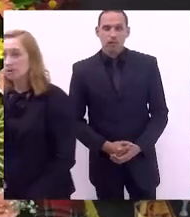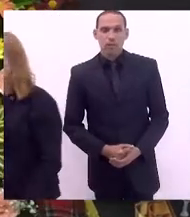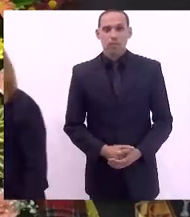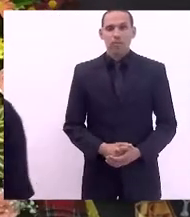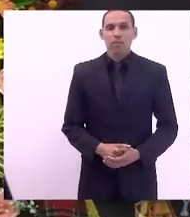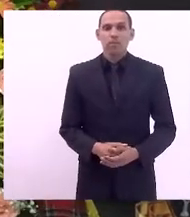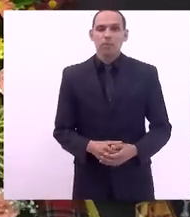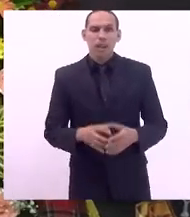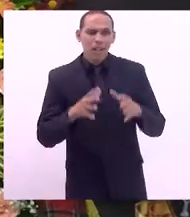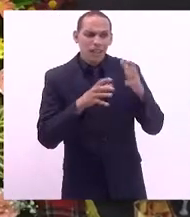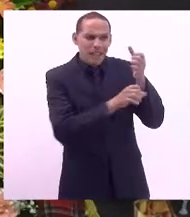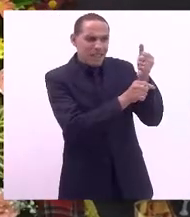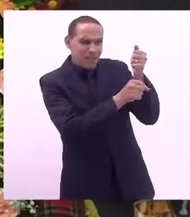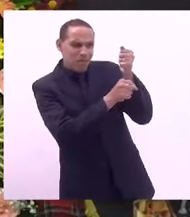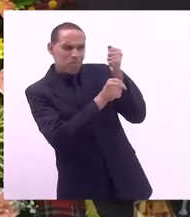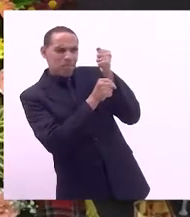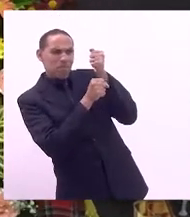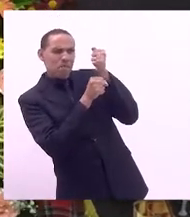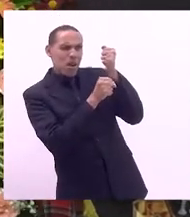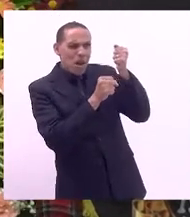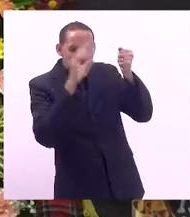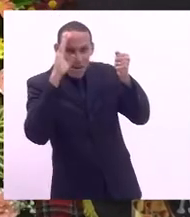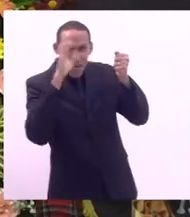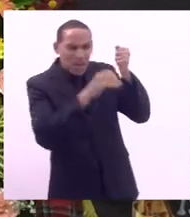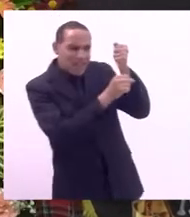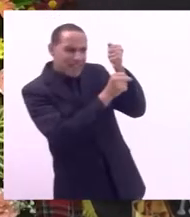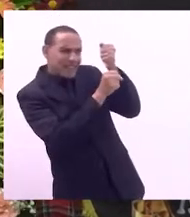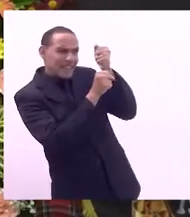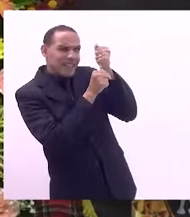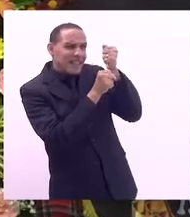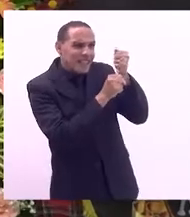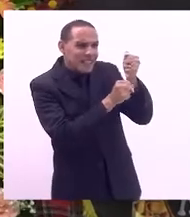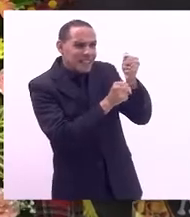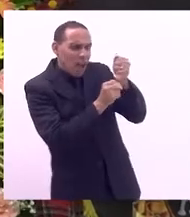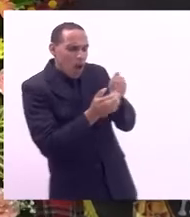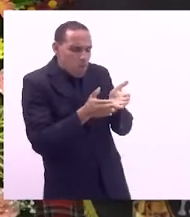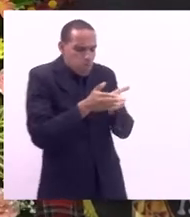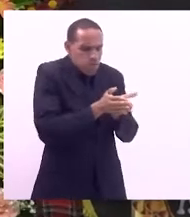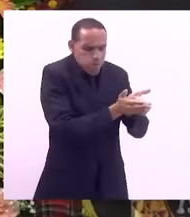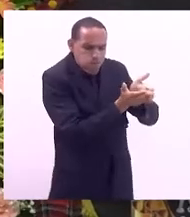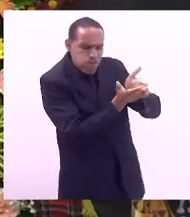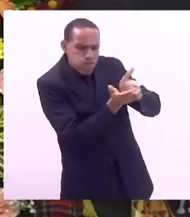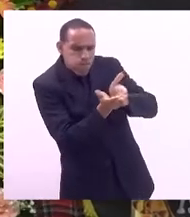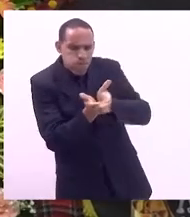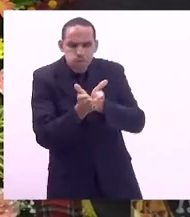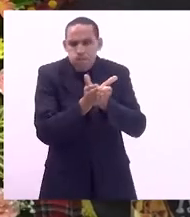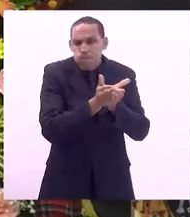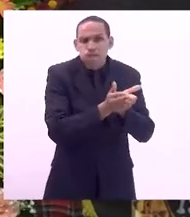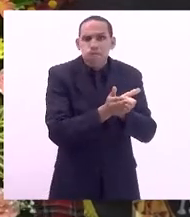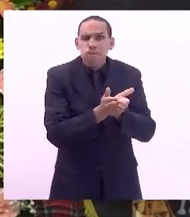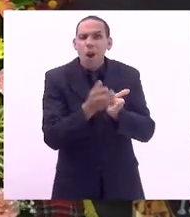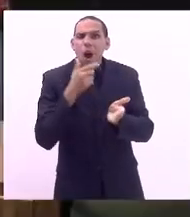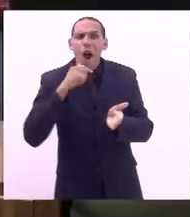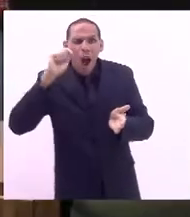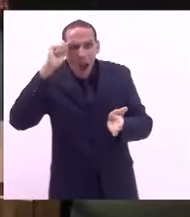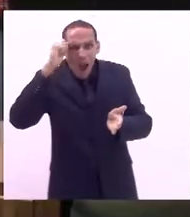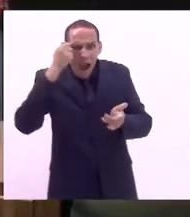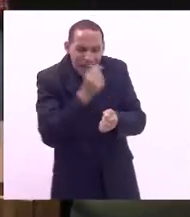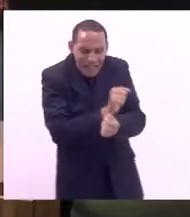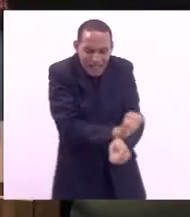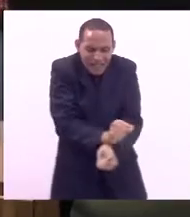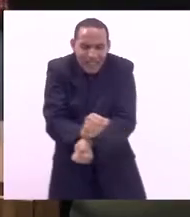ele agarrou-se é o máximo principal e ouviu do convés do navio aqueles negros que acorrentado